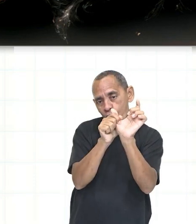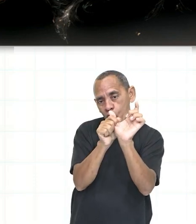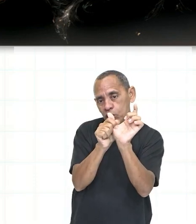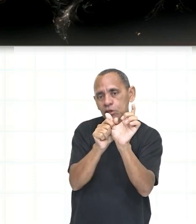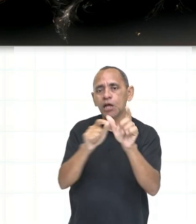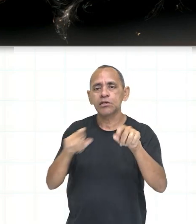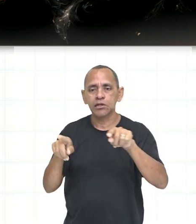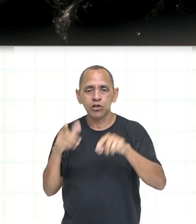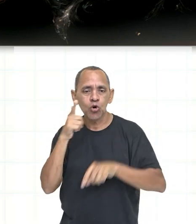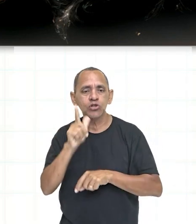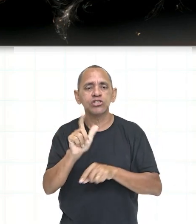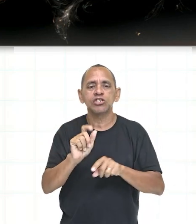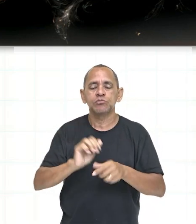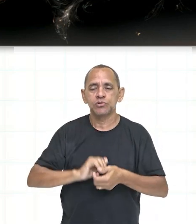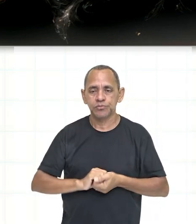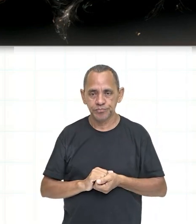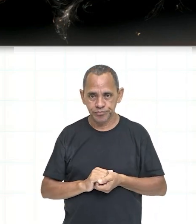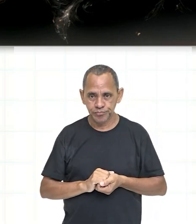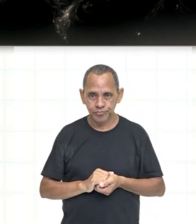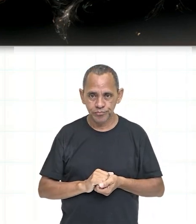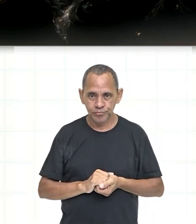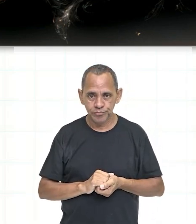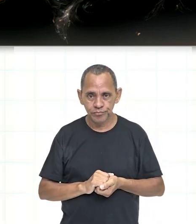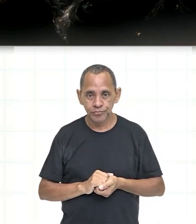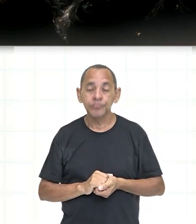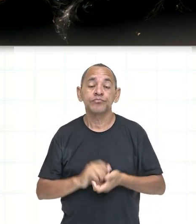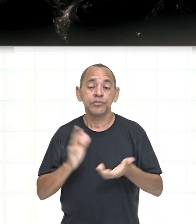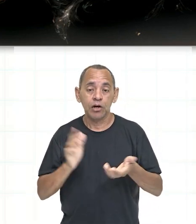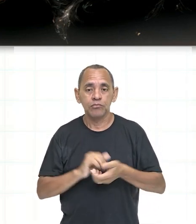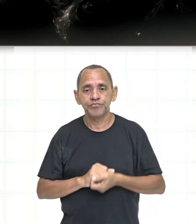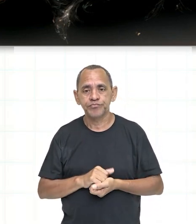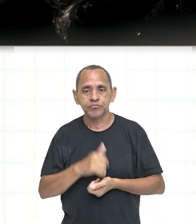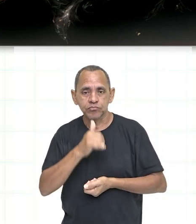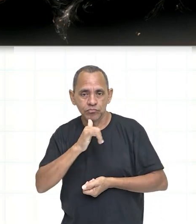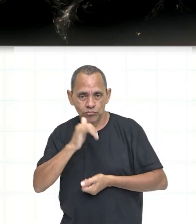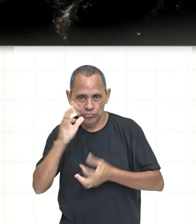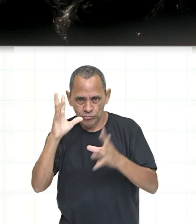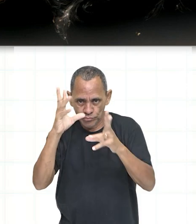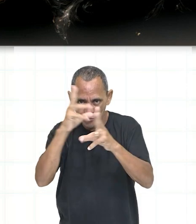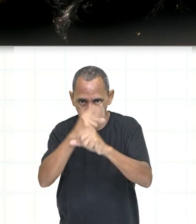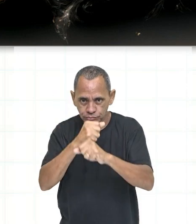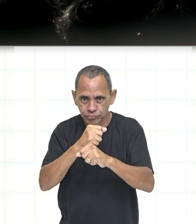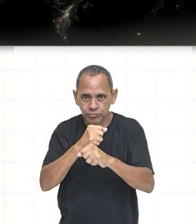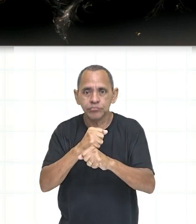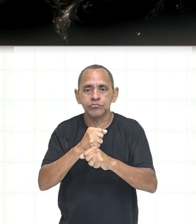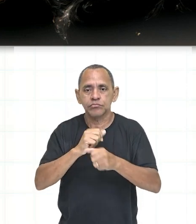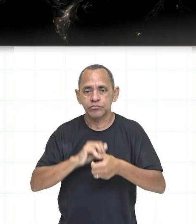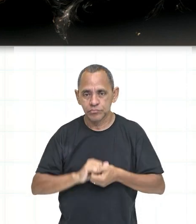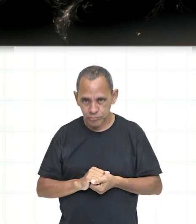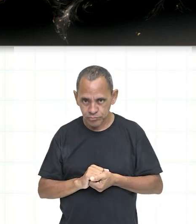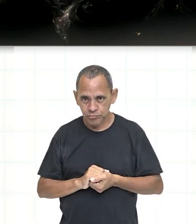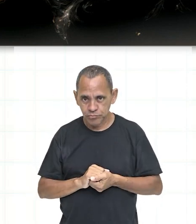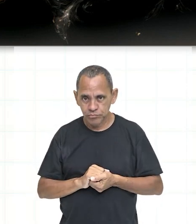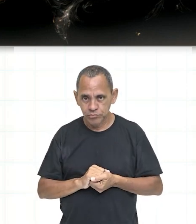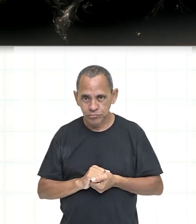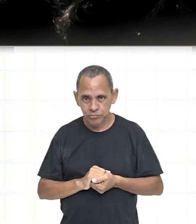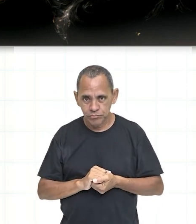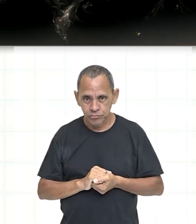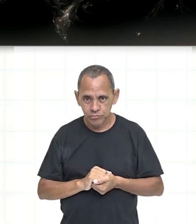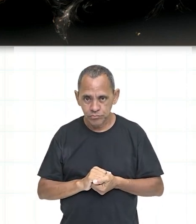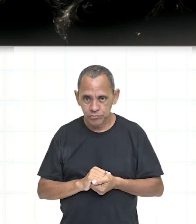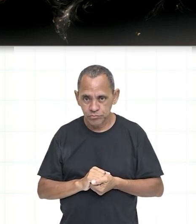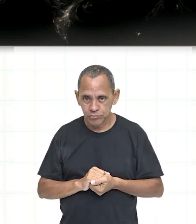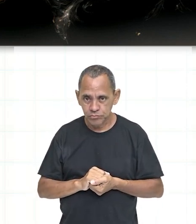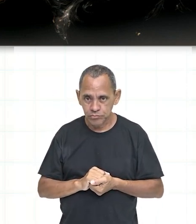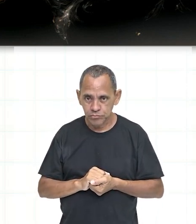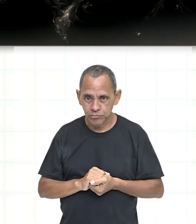hand, a energia escura, por outro lado, is the force driving the accelerated expansion of the universe. Então, a